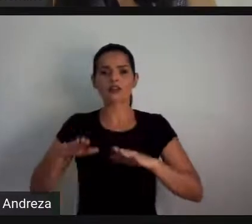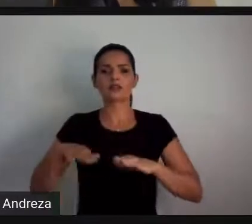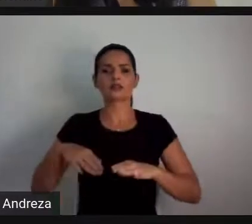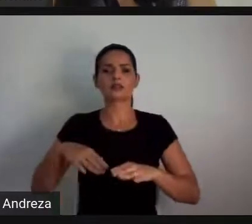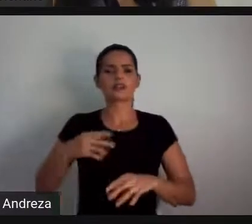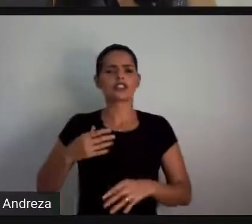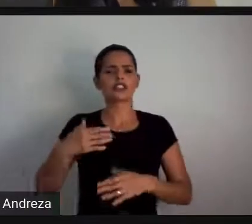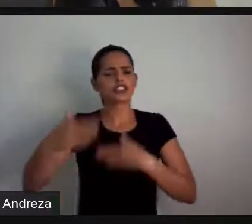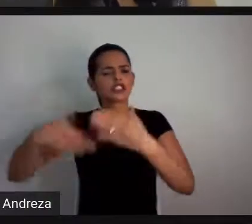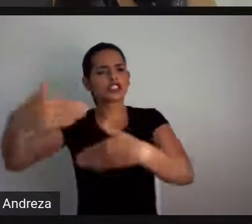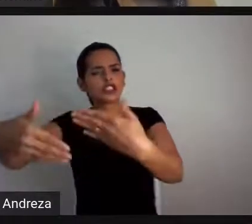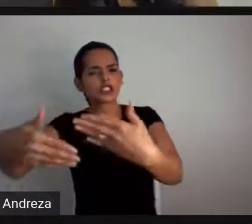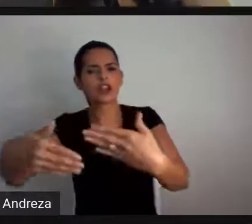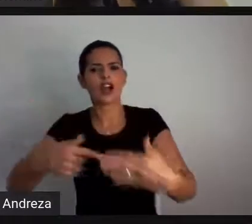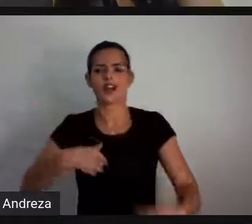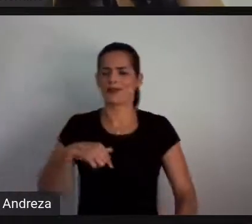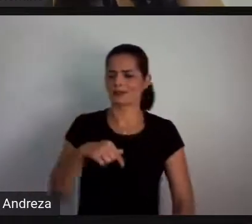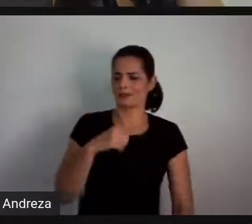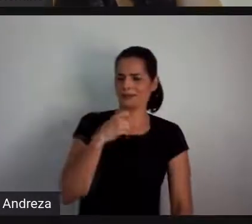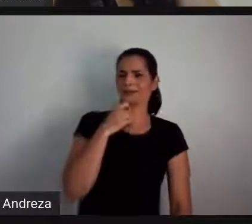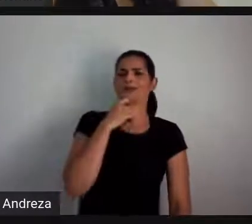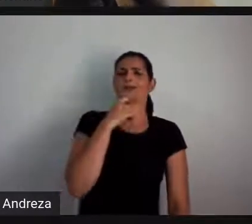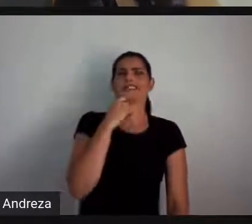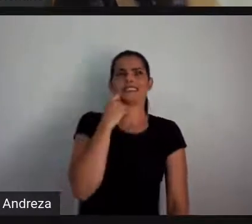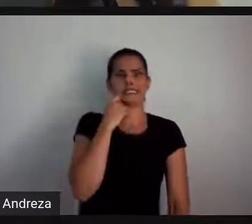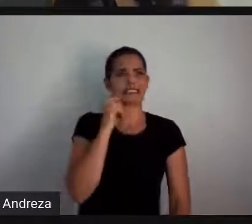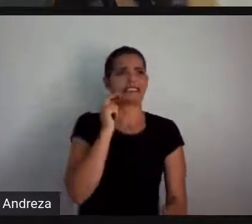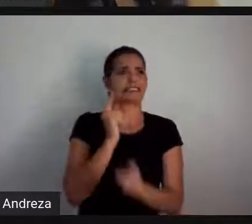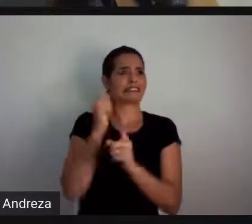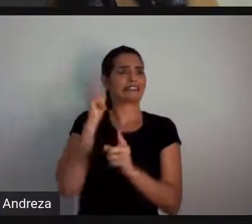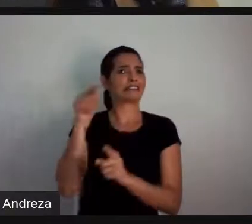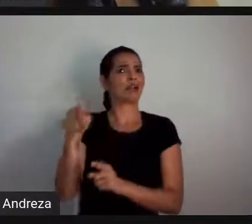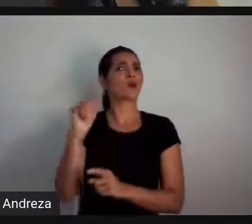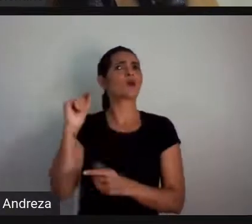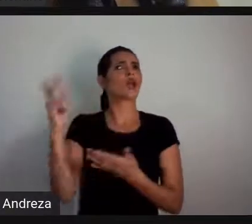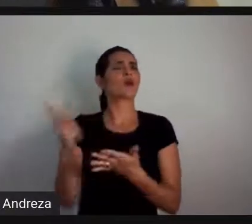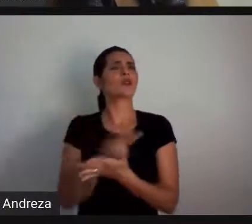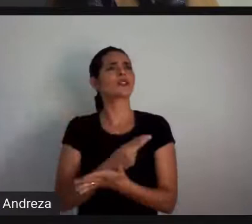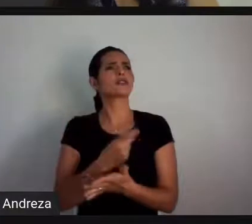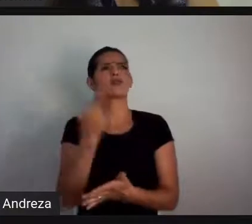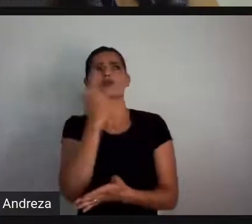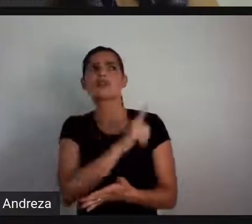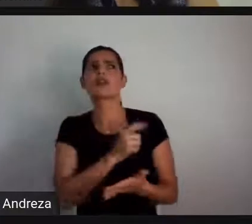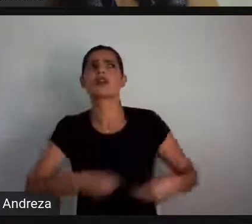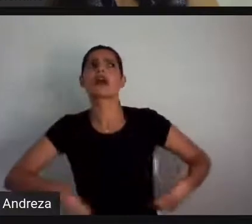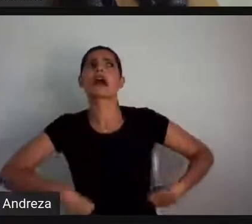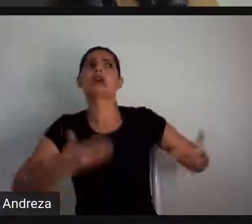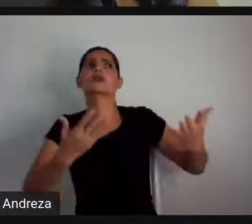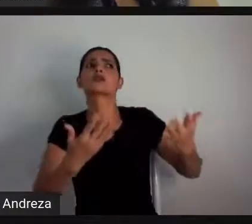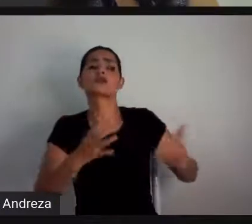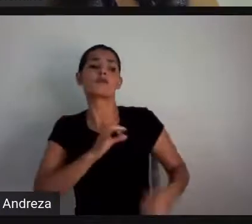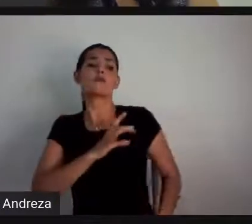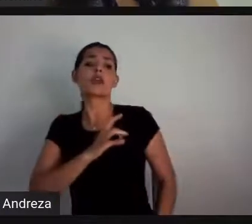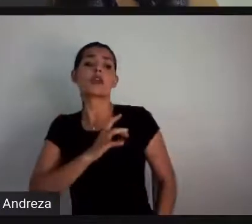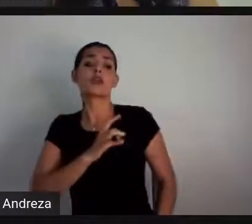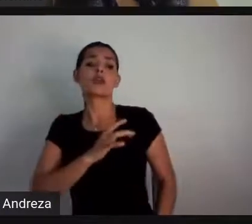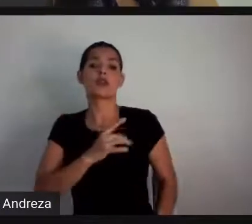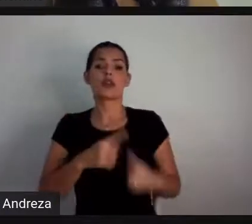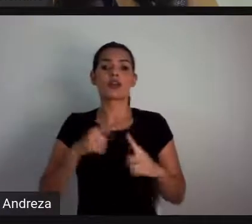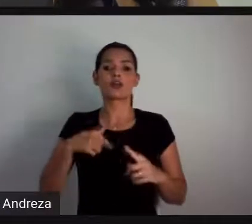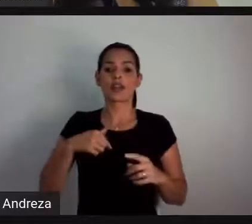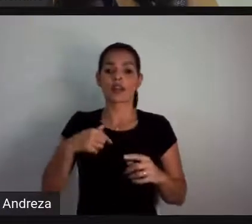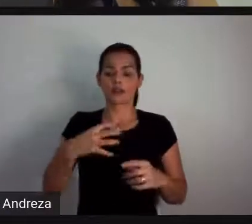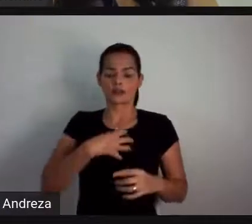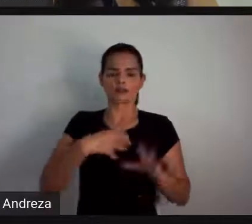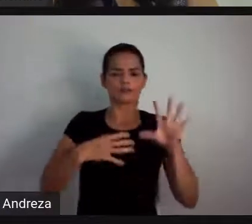ô, Adriana, você escorregou aqui, né? Mas por quê? O que aconteceu que você deu essa escorregada aqui? Por que você ficou com medo? Eu tenho um padrão mais ligado a medo,